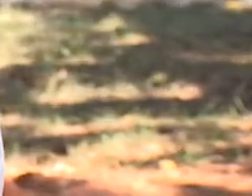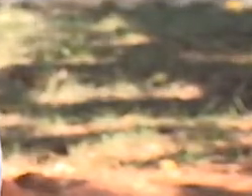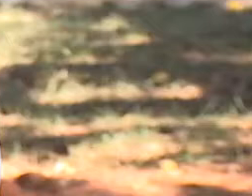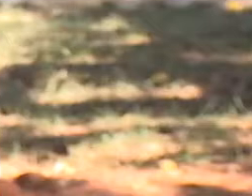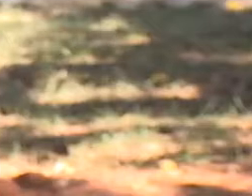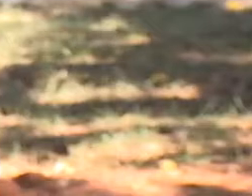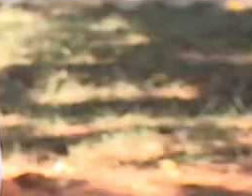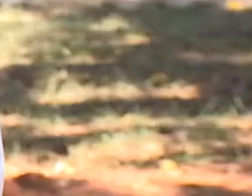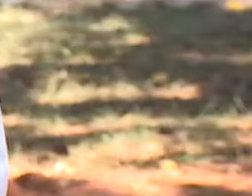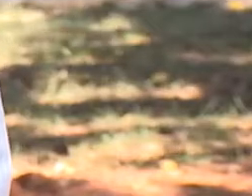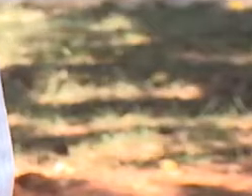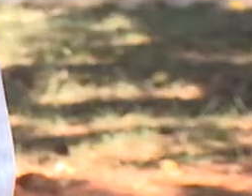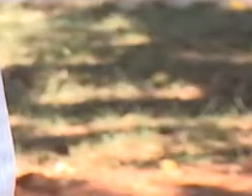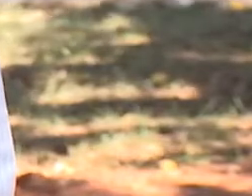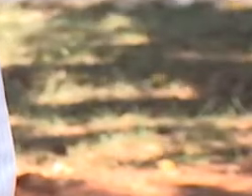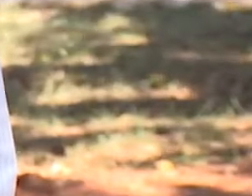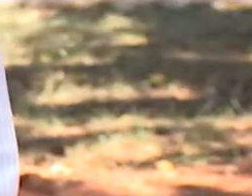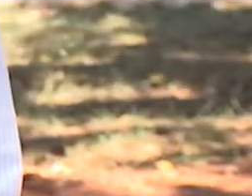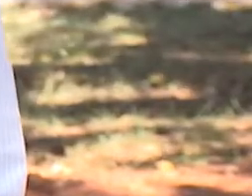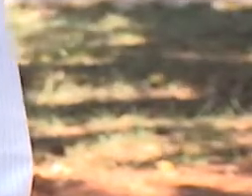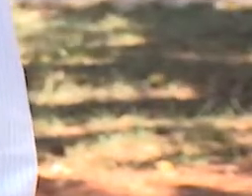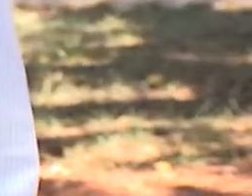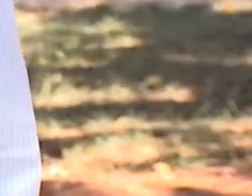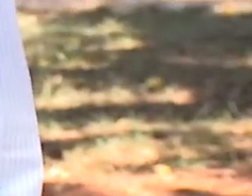que logosofia é a ciência do afeto.